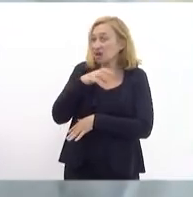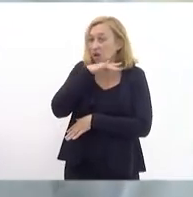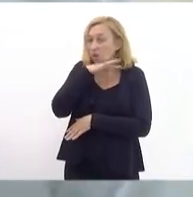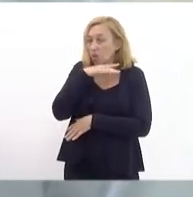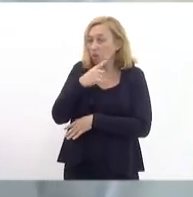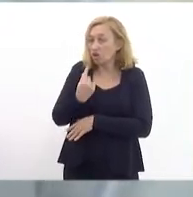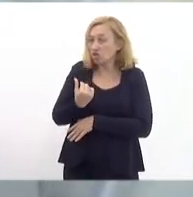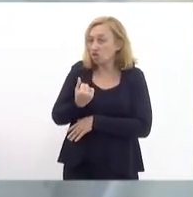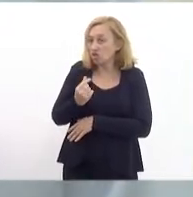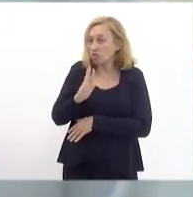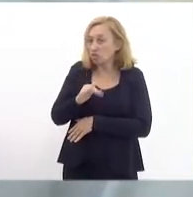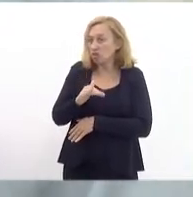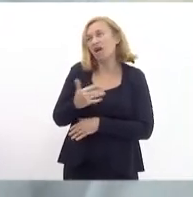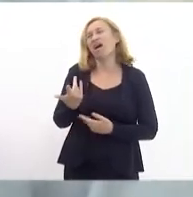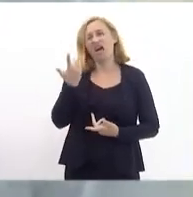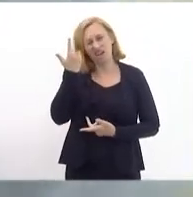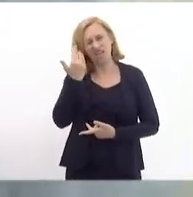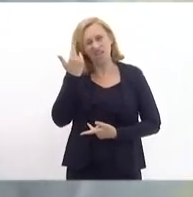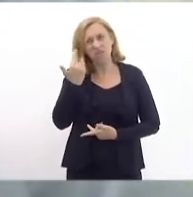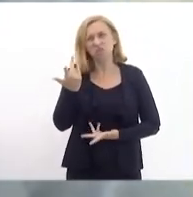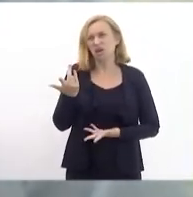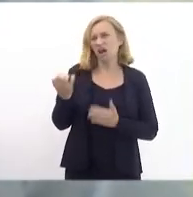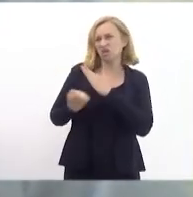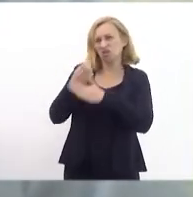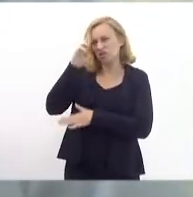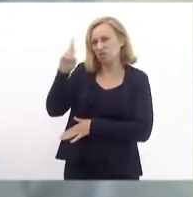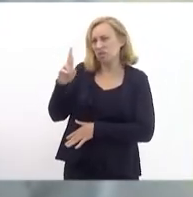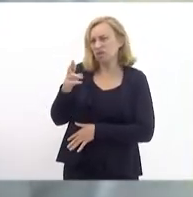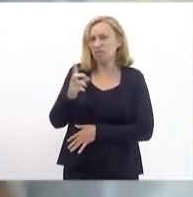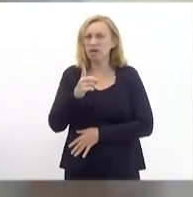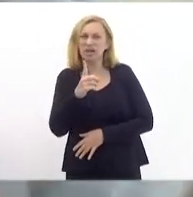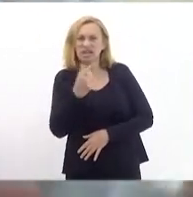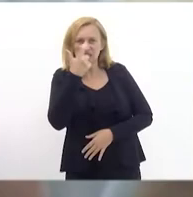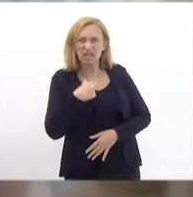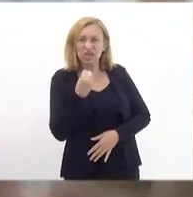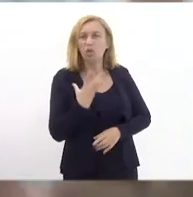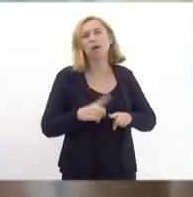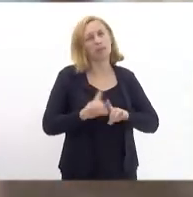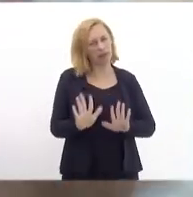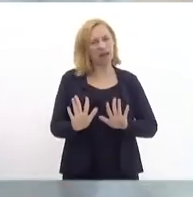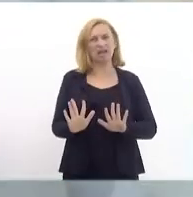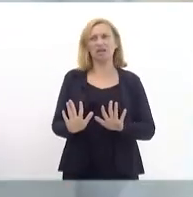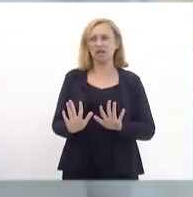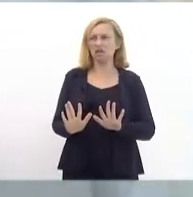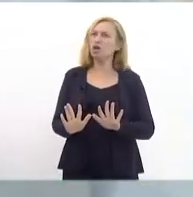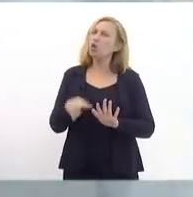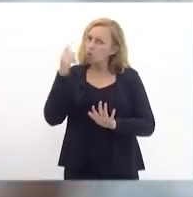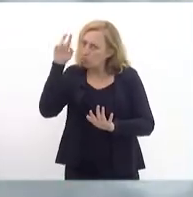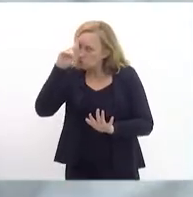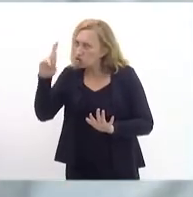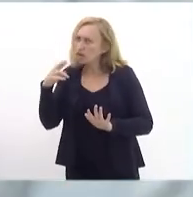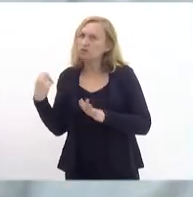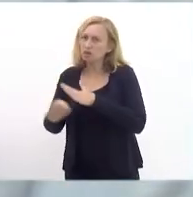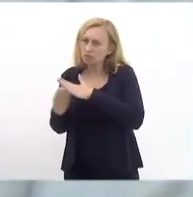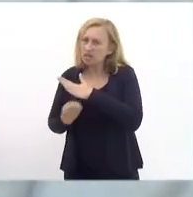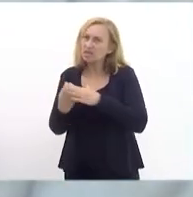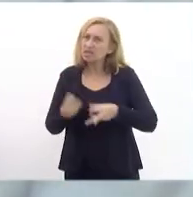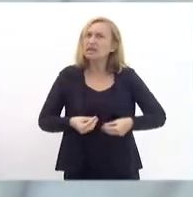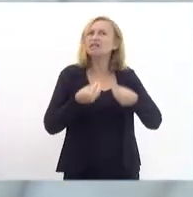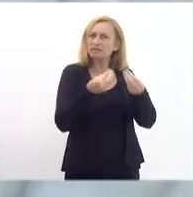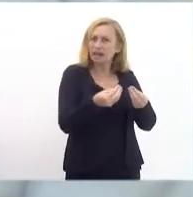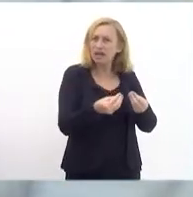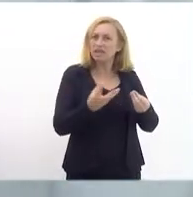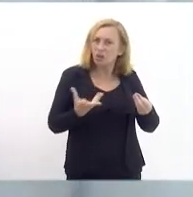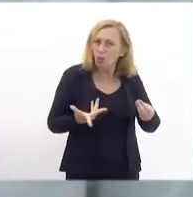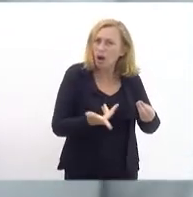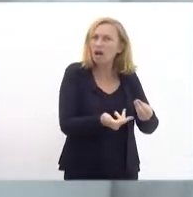que a gente, eu sempre digo, empresário não é para praticar bondade. Mas espera aí, o empresário tem que entregar aquilo